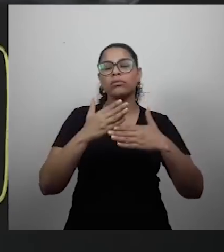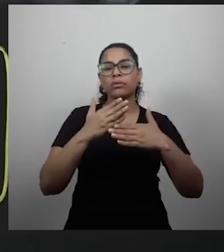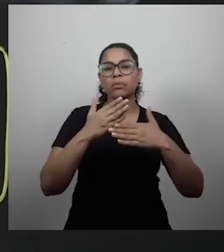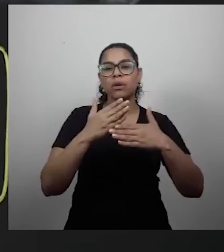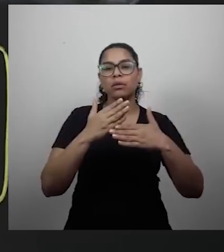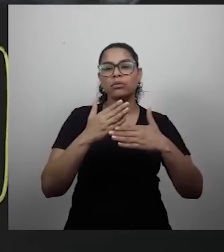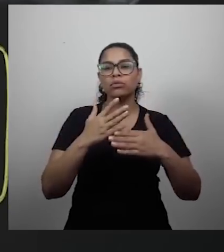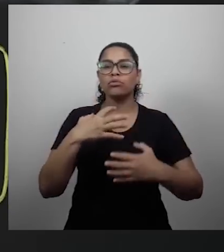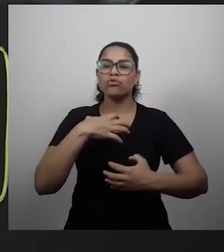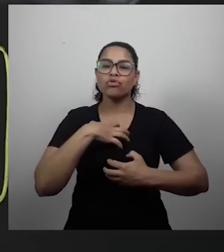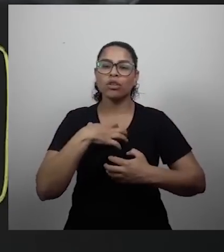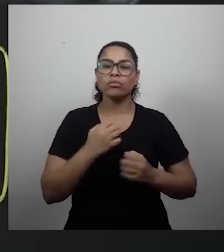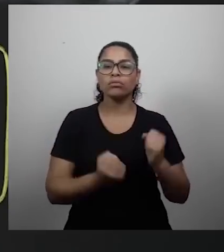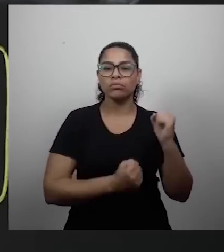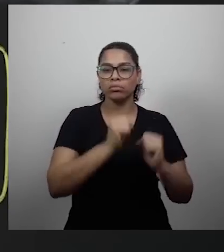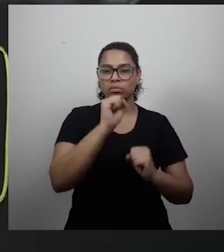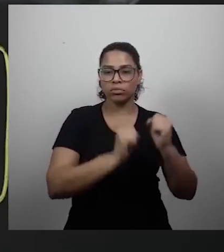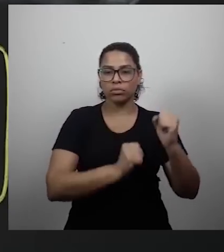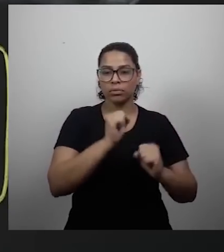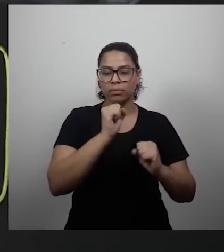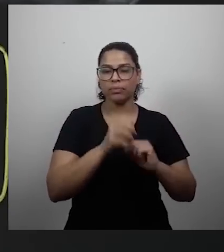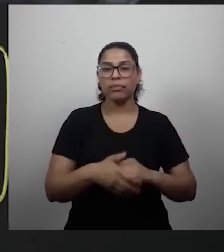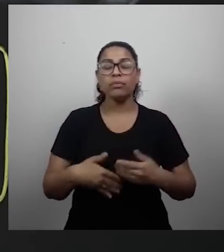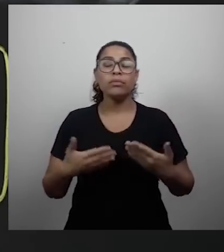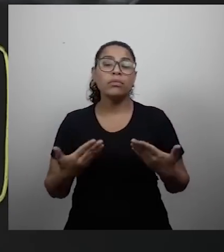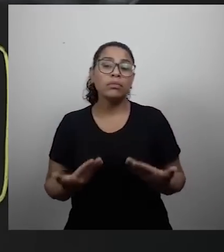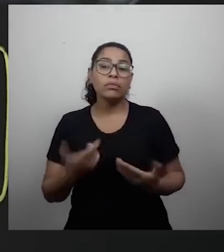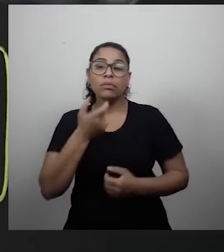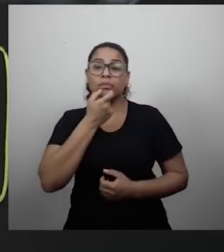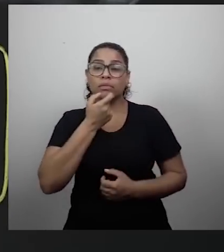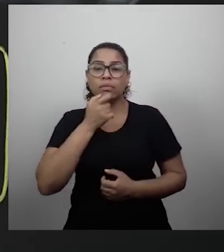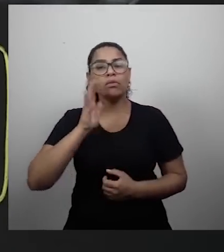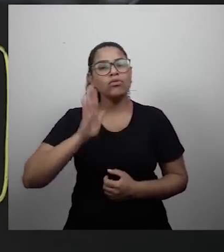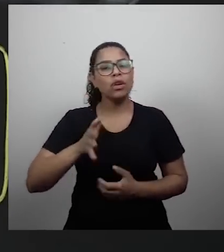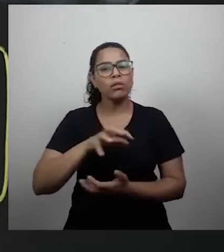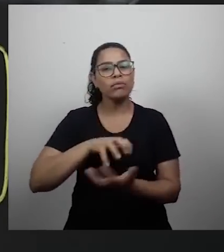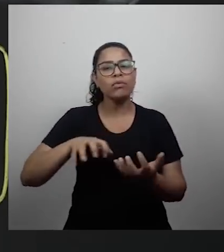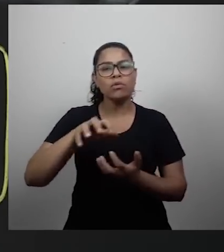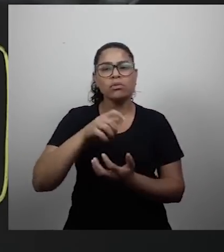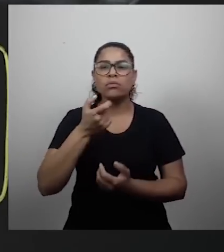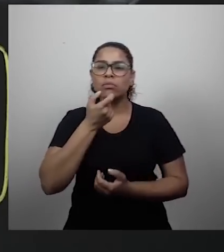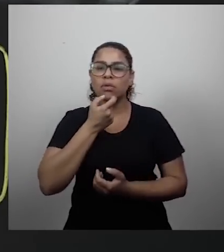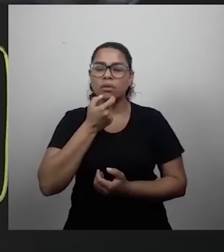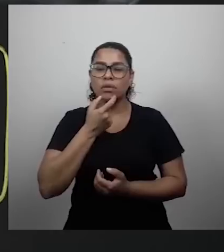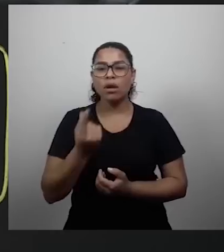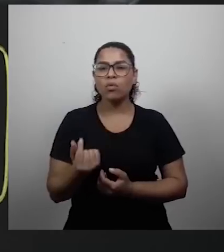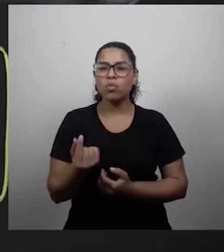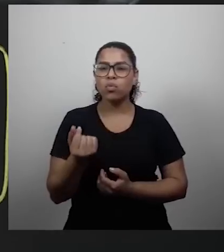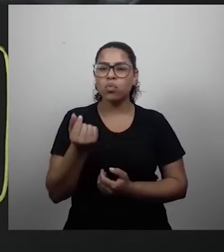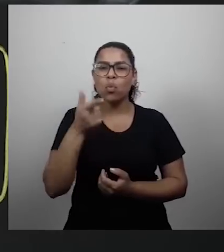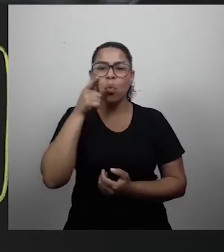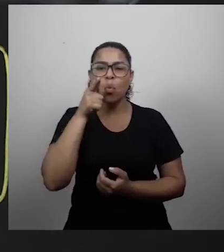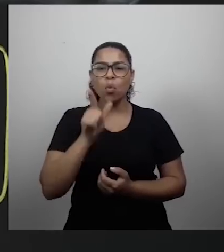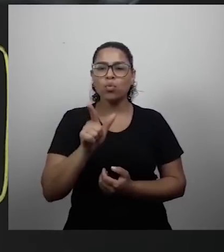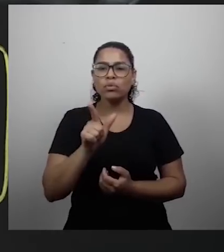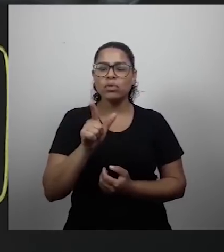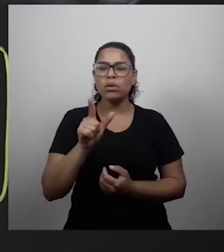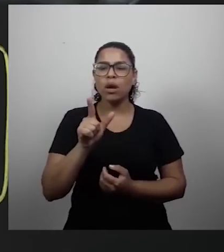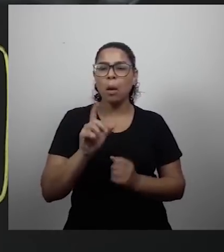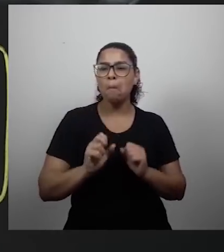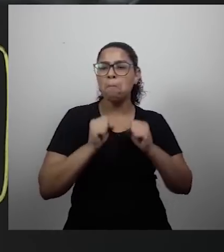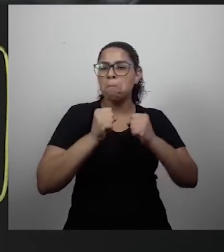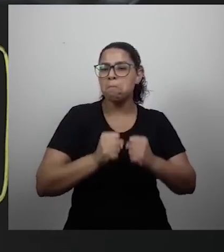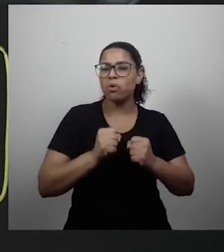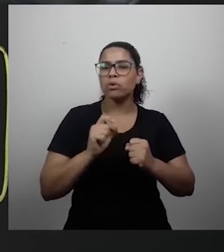modelo industrial. Então a Inglaterra já tinha passado pelas revoluções inglesas, a burguesia já tinha conseguido poder político